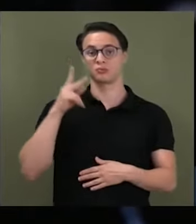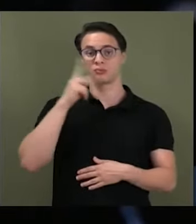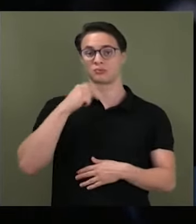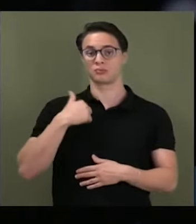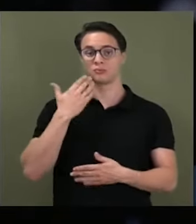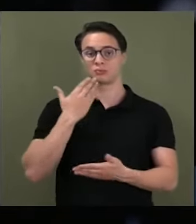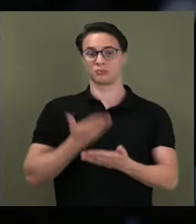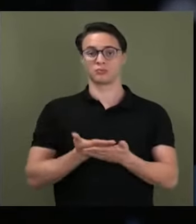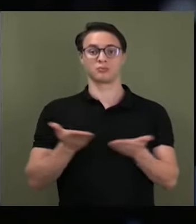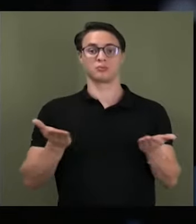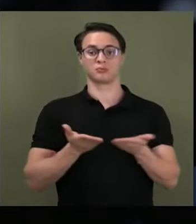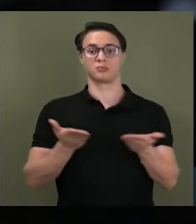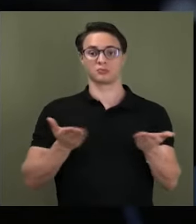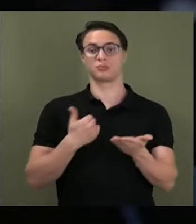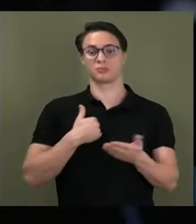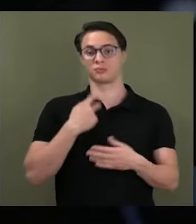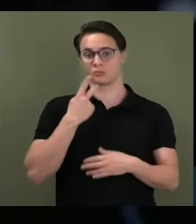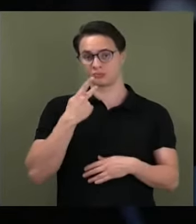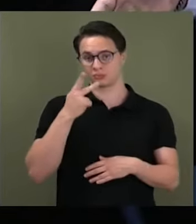Hoje mesmo, senadora Tereza, falei,